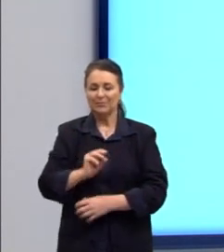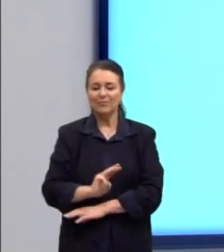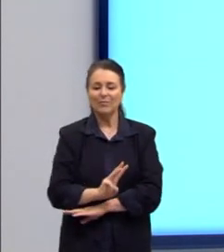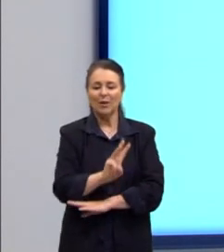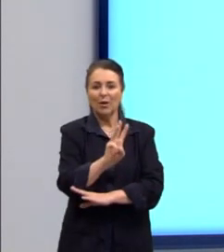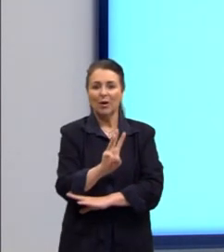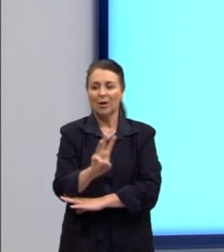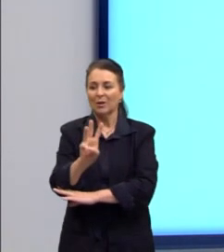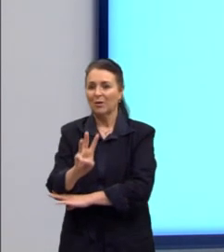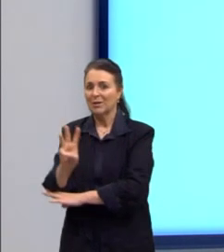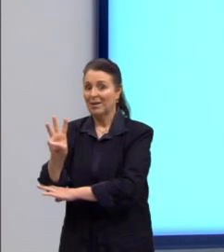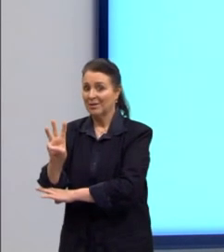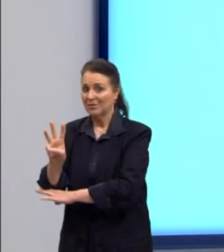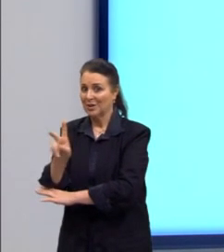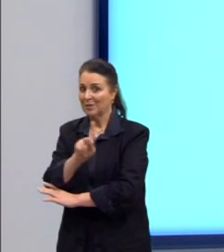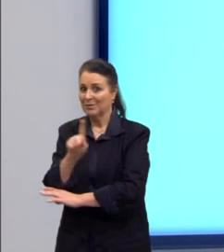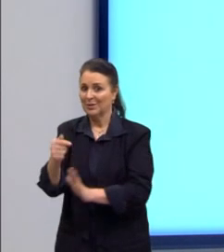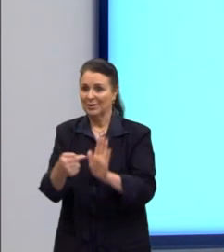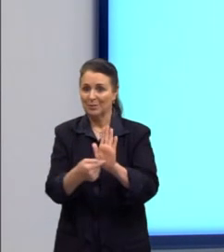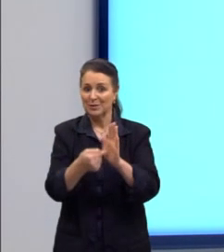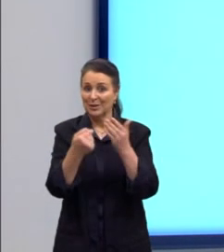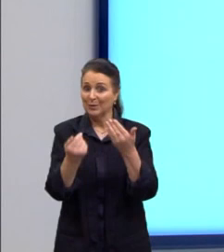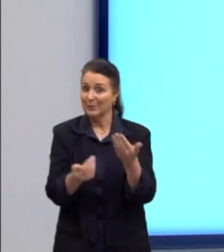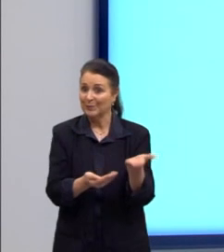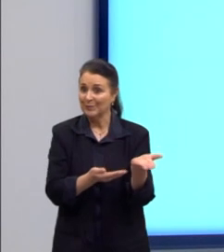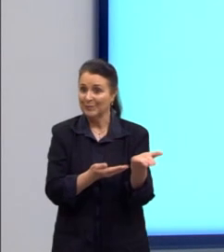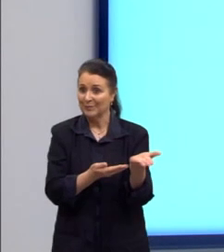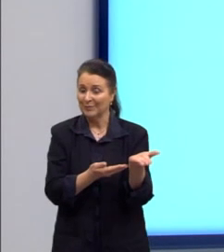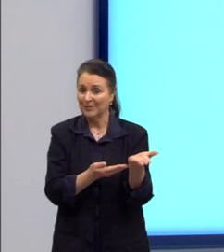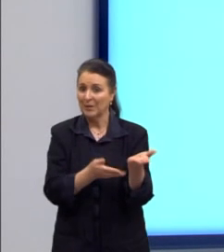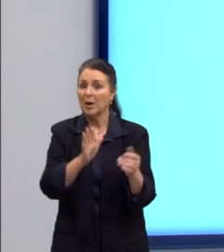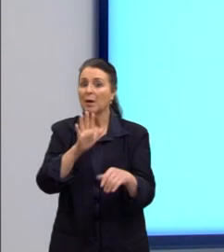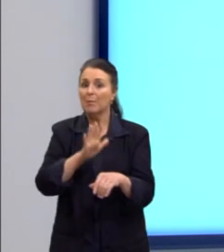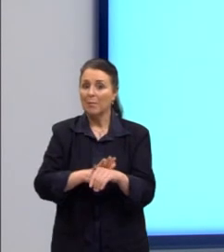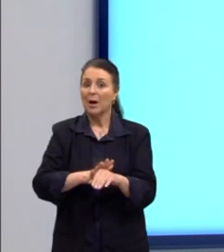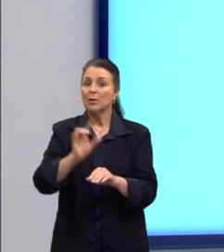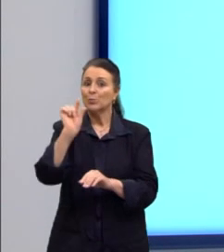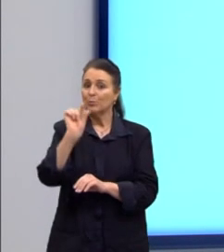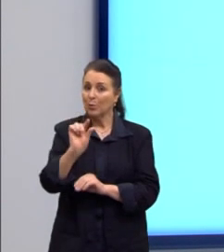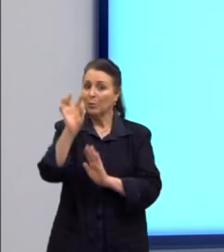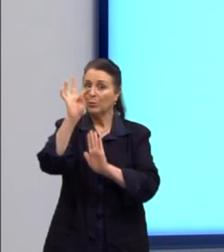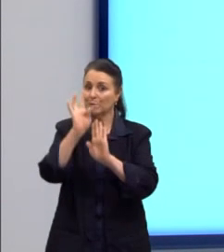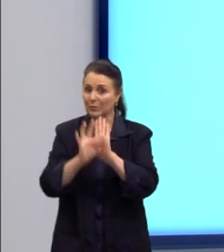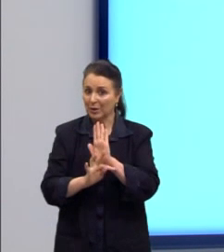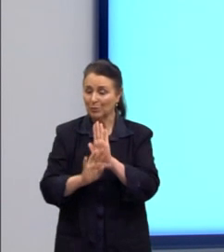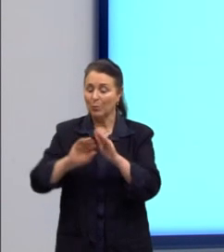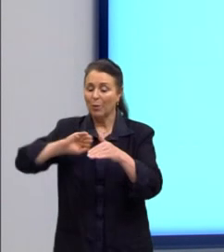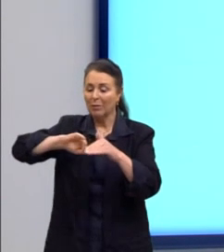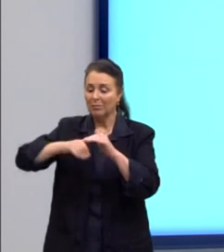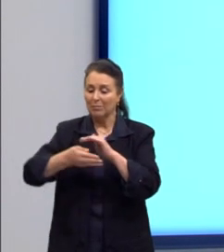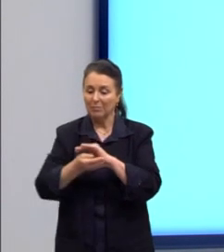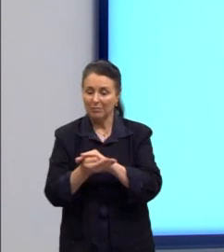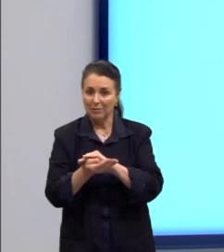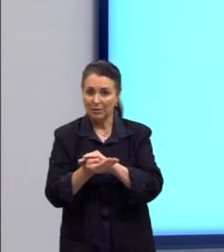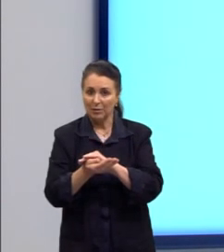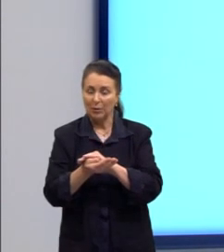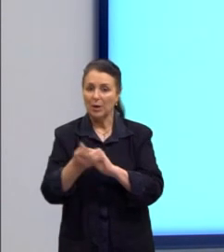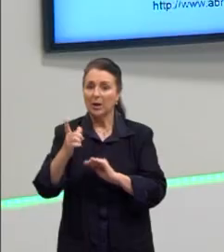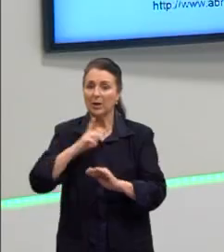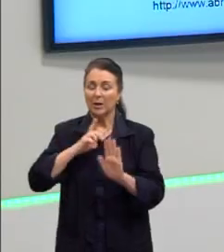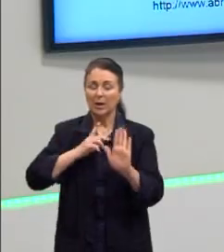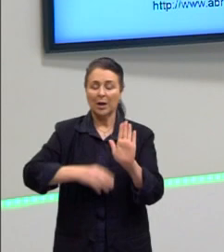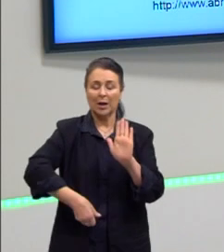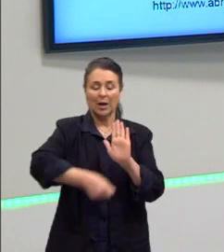abrata.org.br tá lá nesse site é mais um trecho adaptado né que tem a